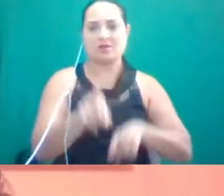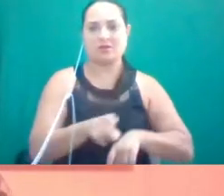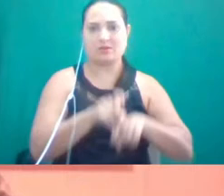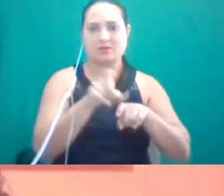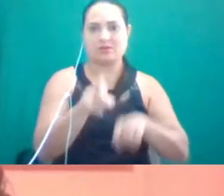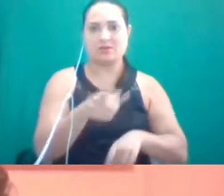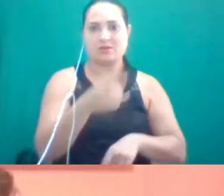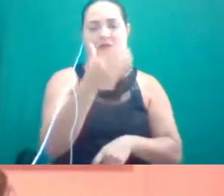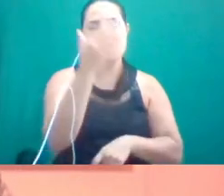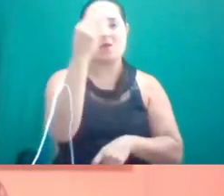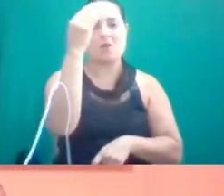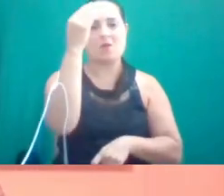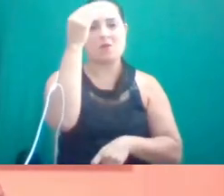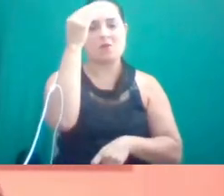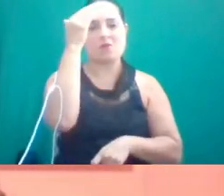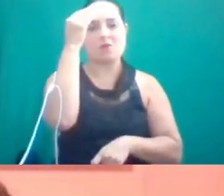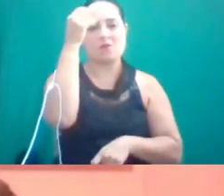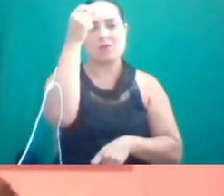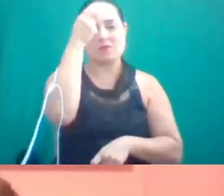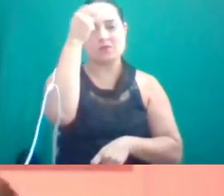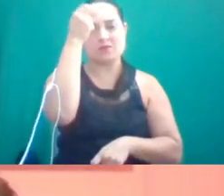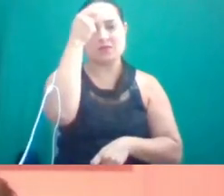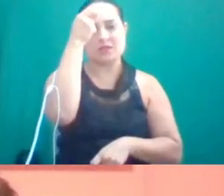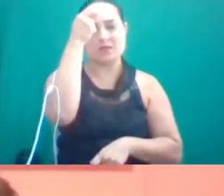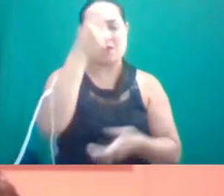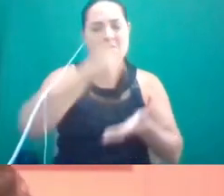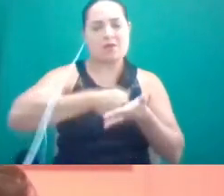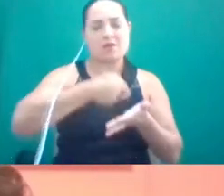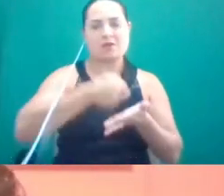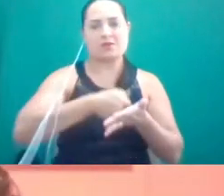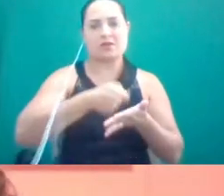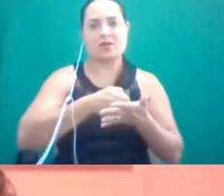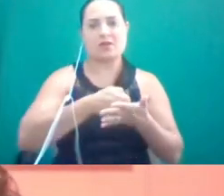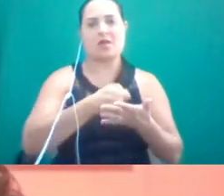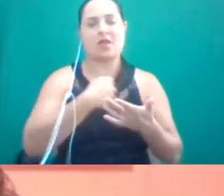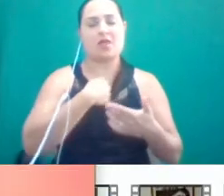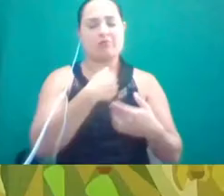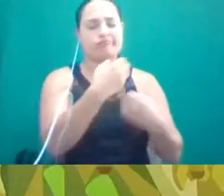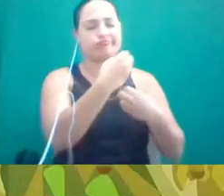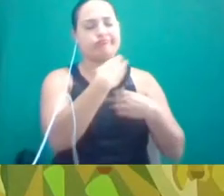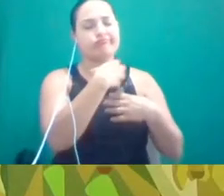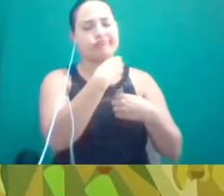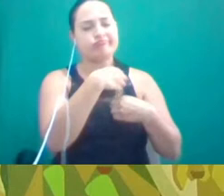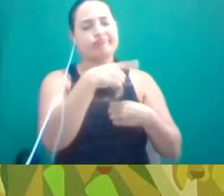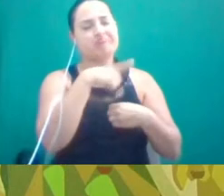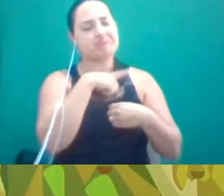uso e o desenvolvimento da informática em benefício do cidadão e da sociedade.